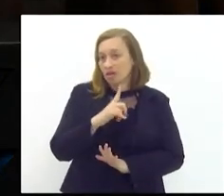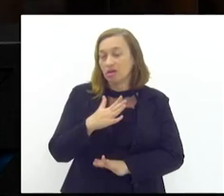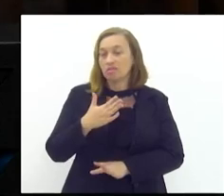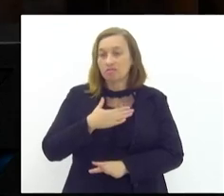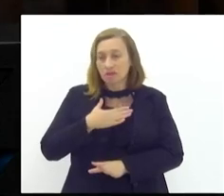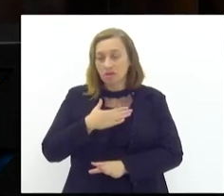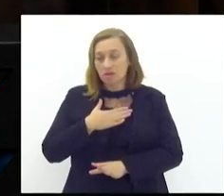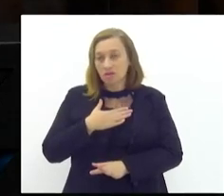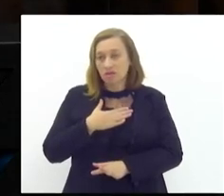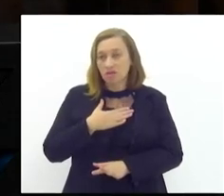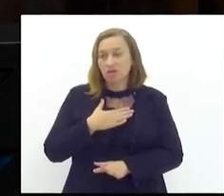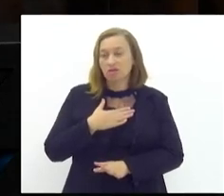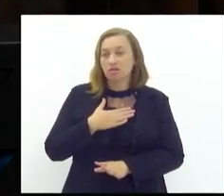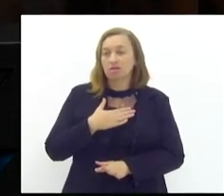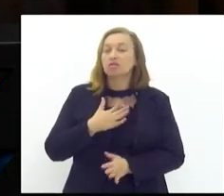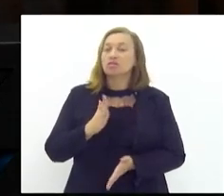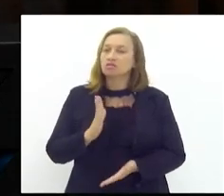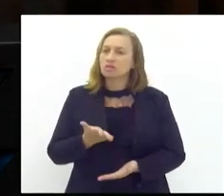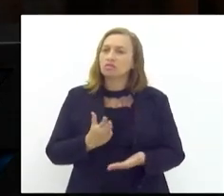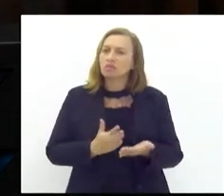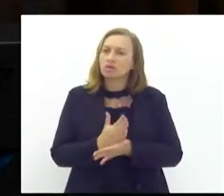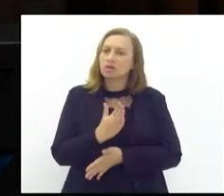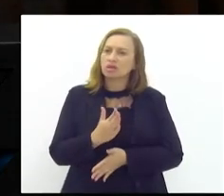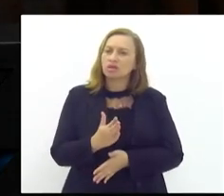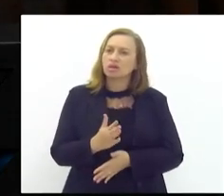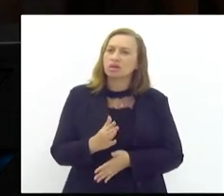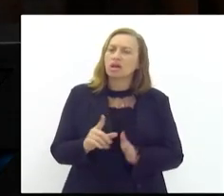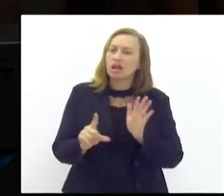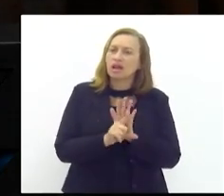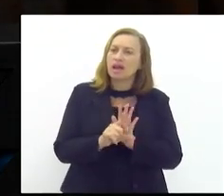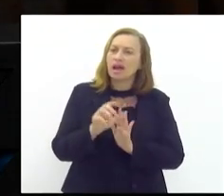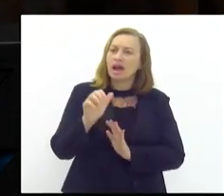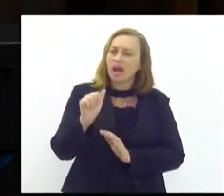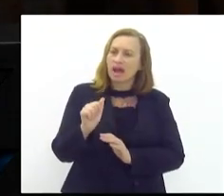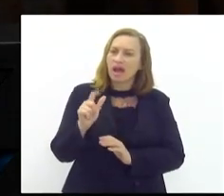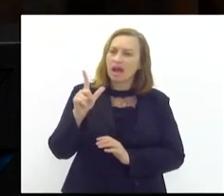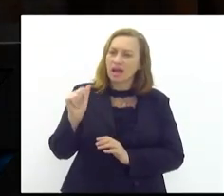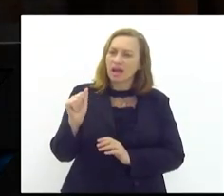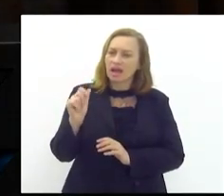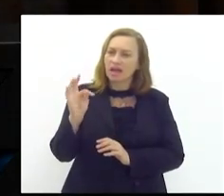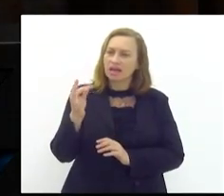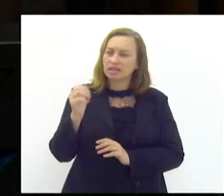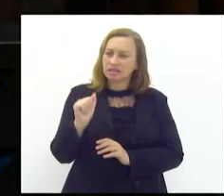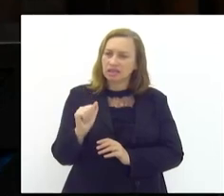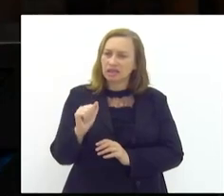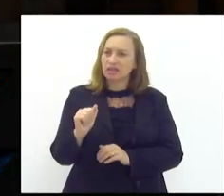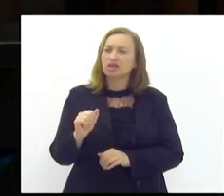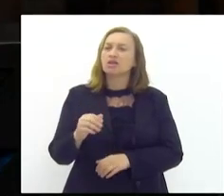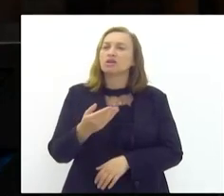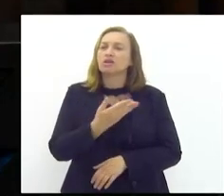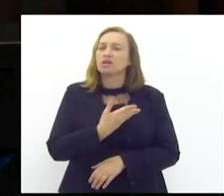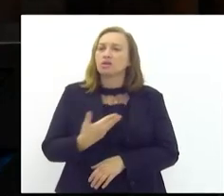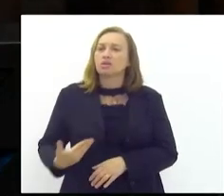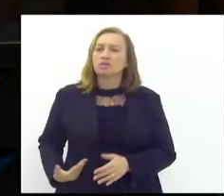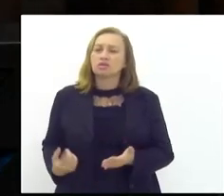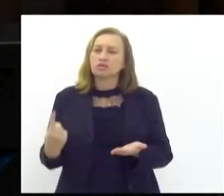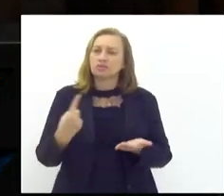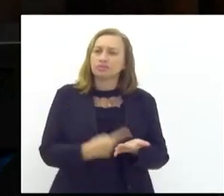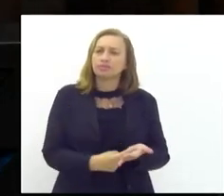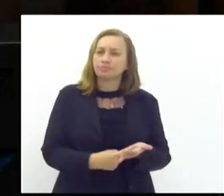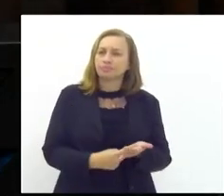mim autoria em vigor que a lei Ágata que compromete o Governo do Estado até prioridade